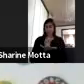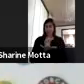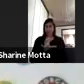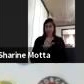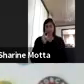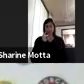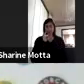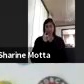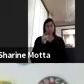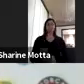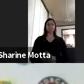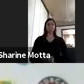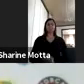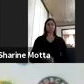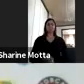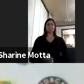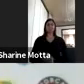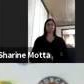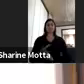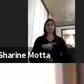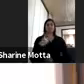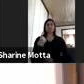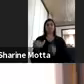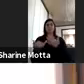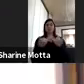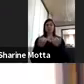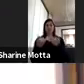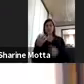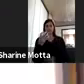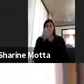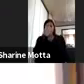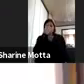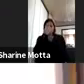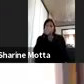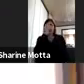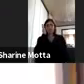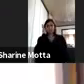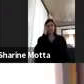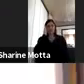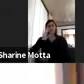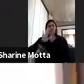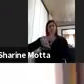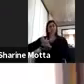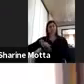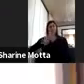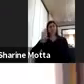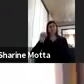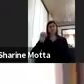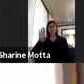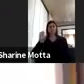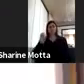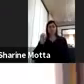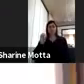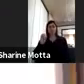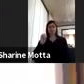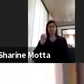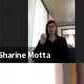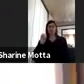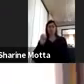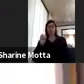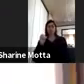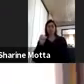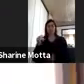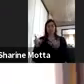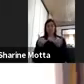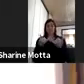já tem que ser muito bobo para acreditar nessa cantilena de que diminuir direitos aumenta empregos, né? Nós temos